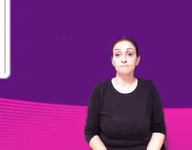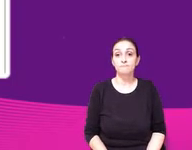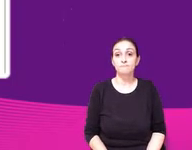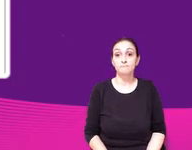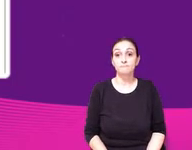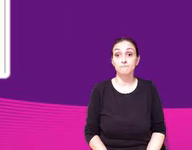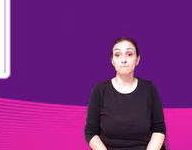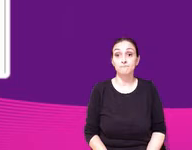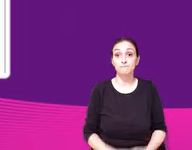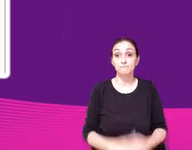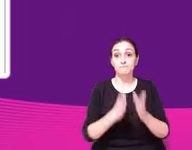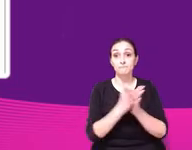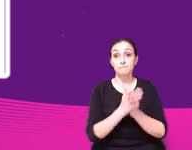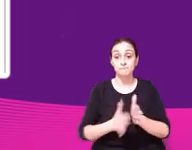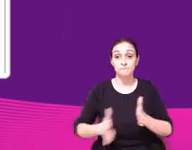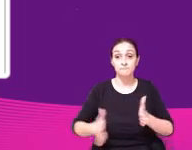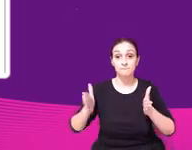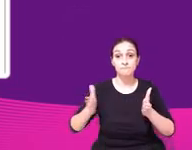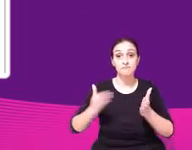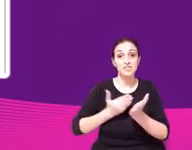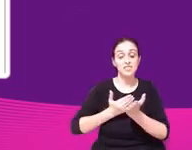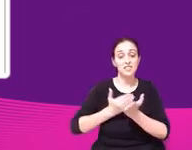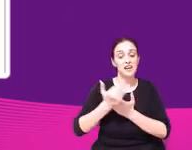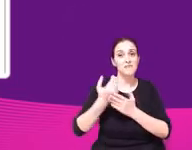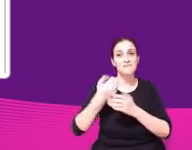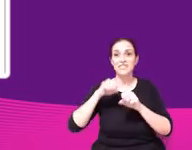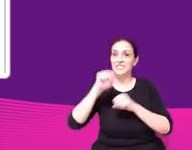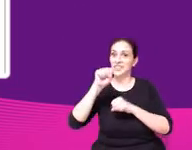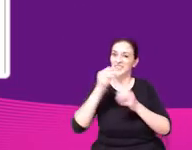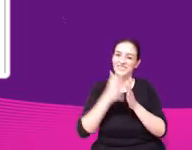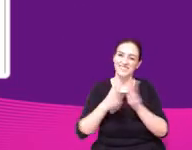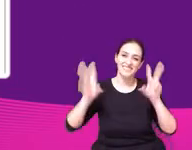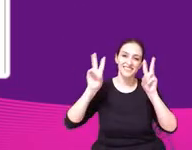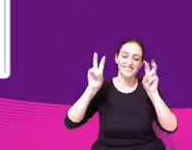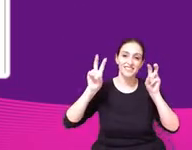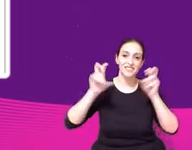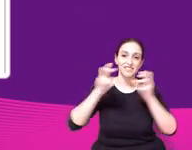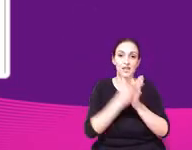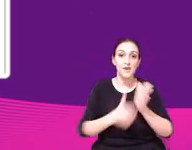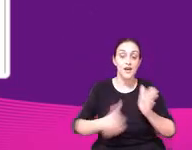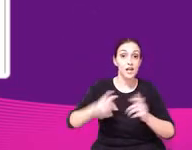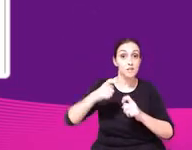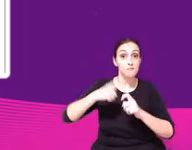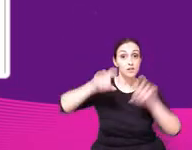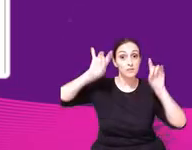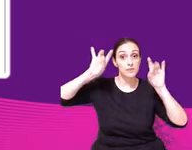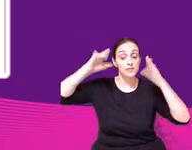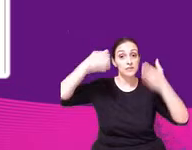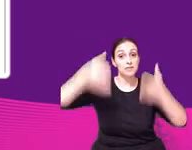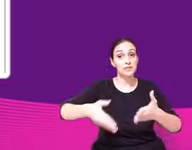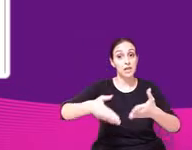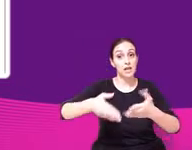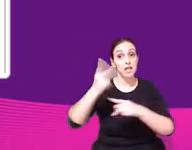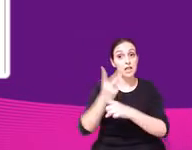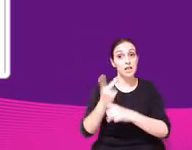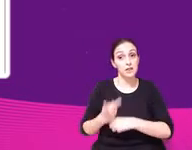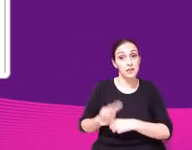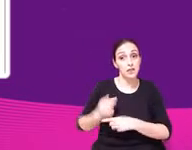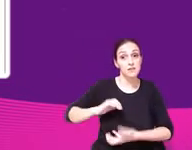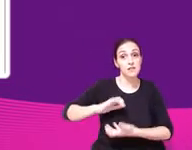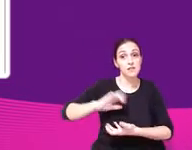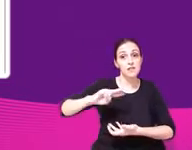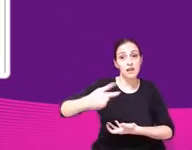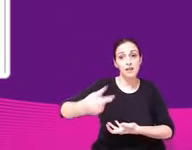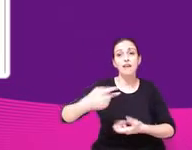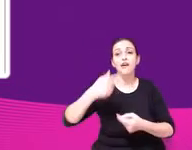Na fase inicial, na fase heróica, a procura de doadores era incumbência do nefrologista da equipe de transplante, que procurava os intensivistas UTIs